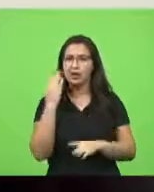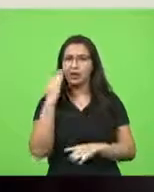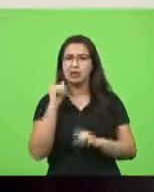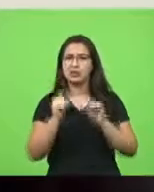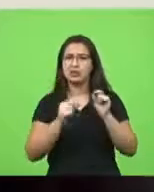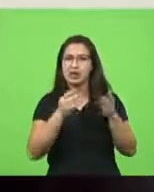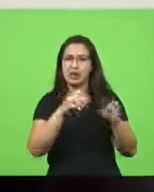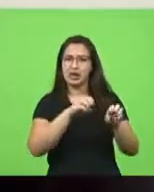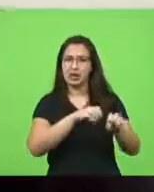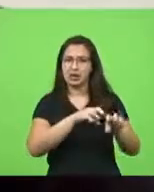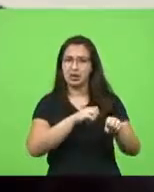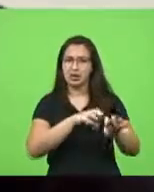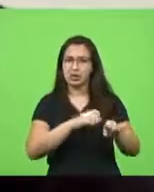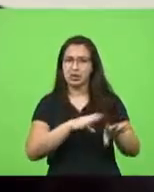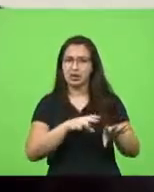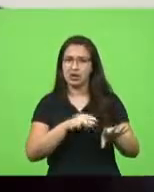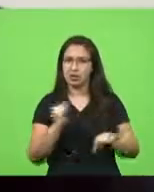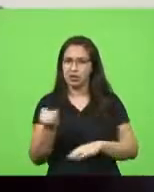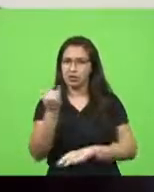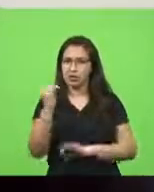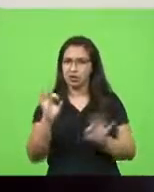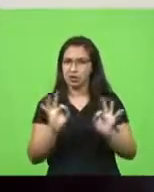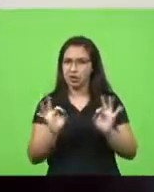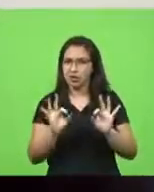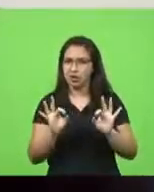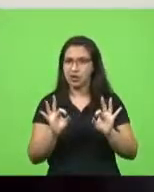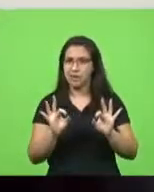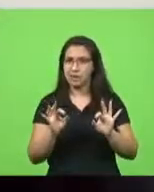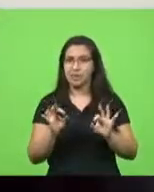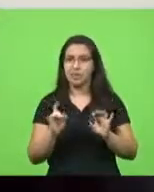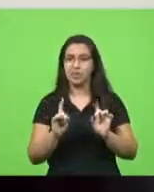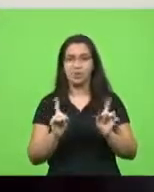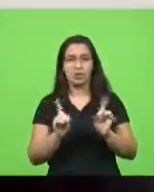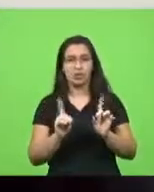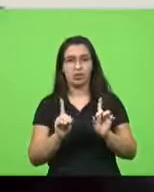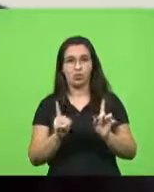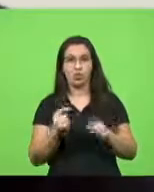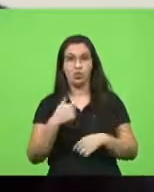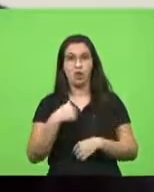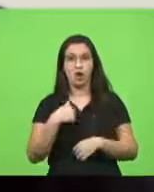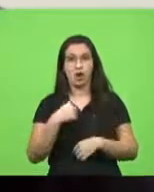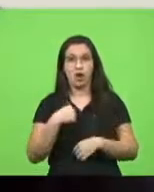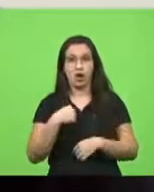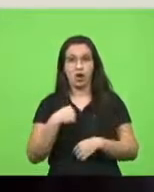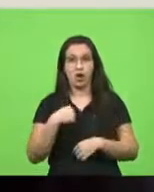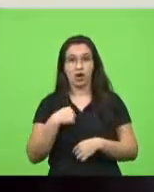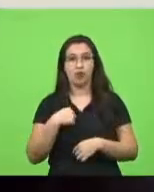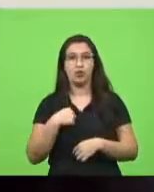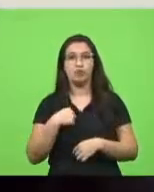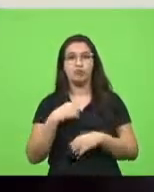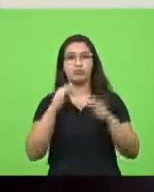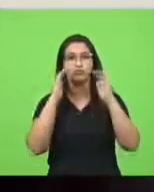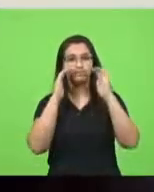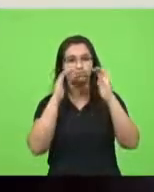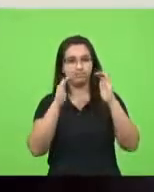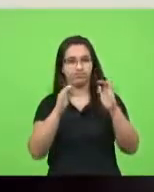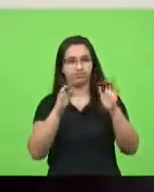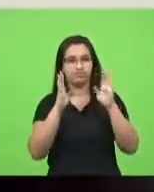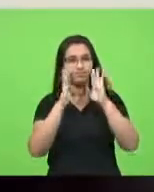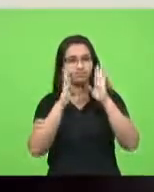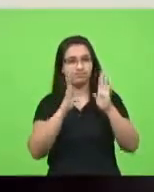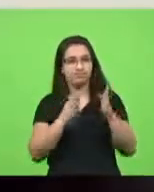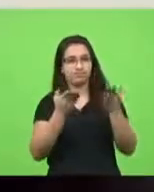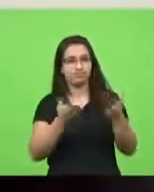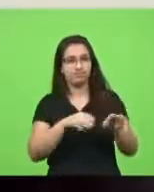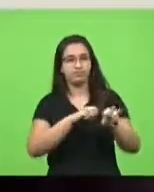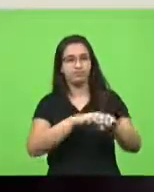essencial. Aliás, eu ouso que alguém questione se eu não tenho compromisso com a educação nesse Estado.